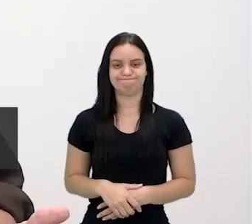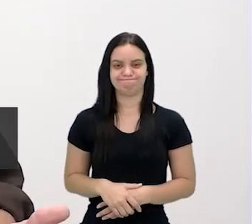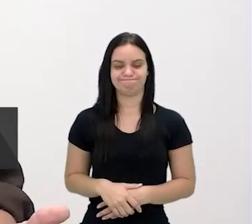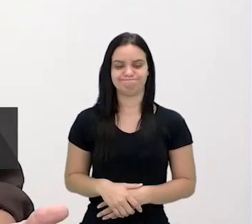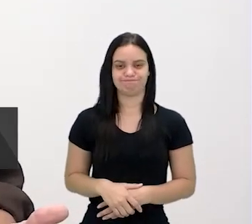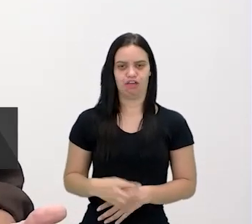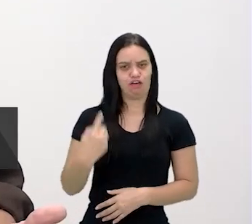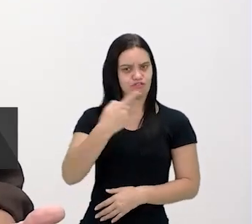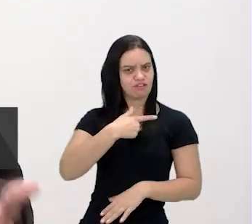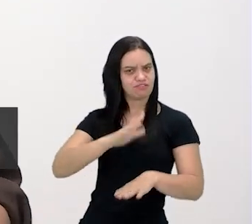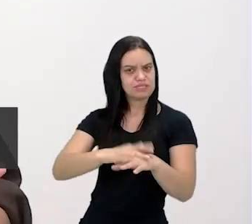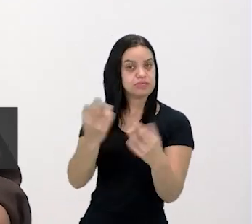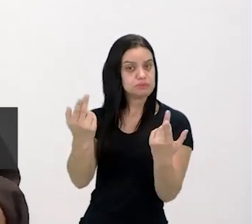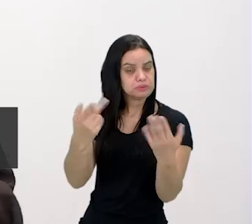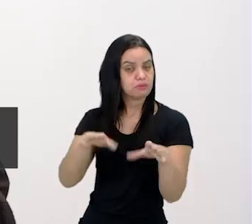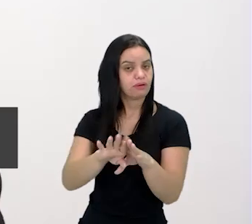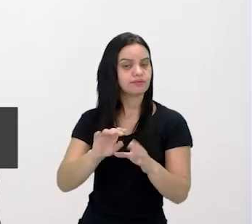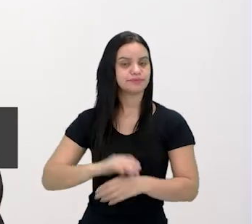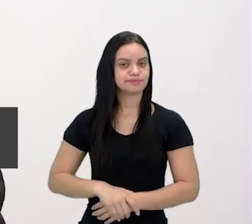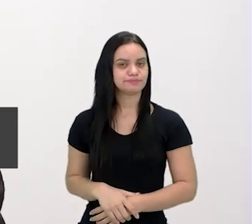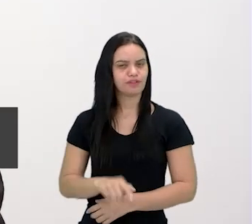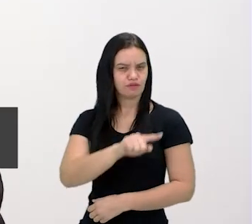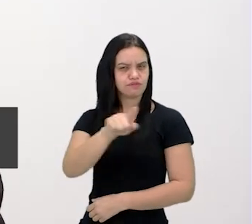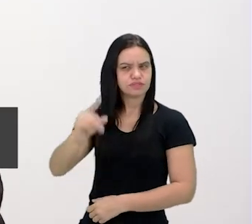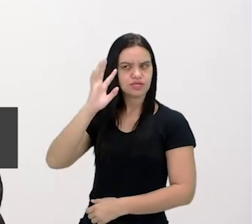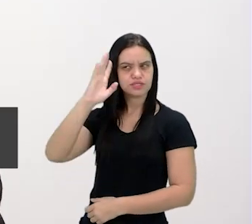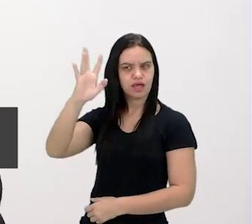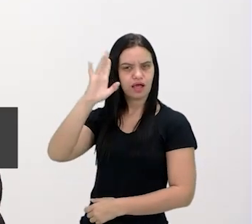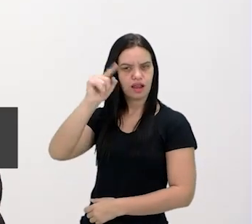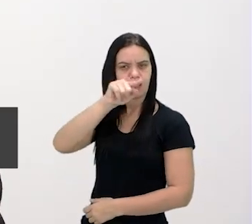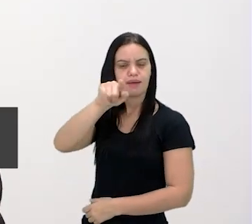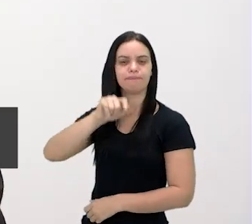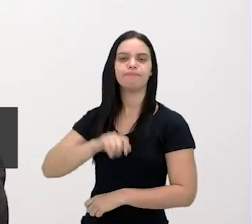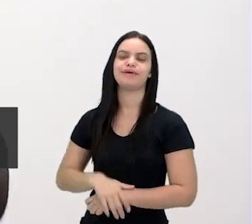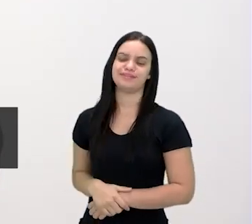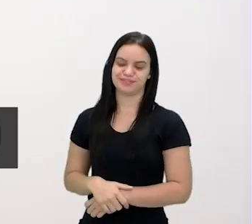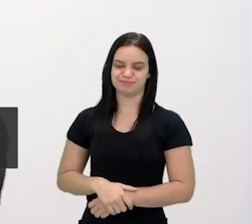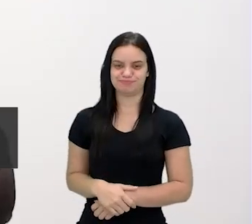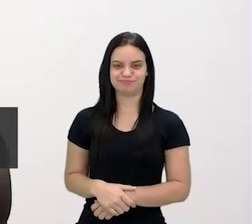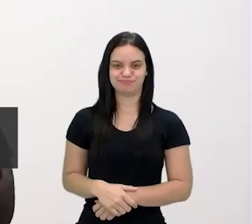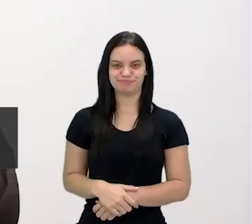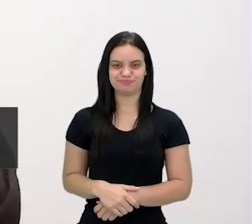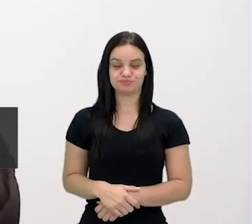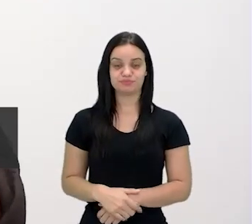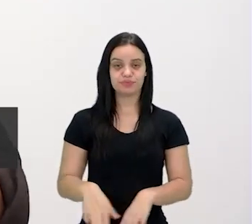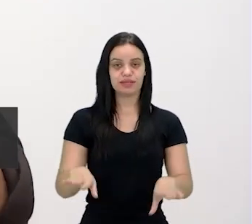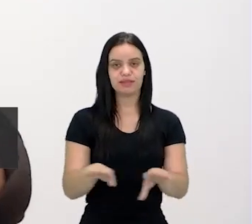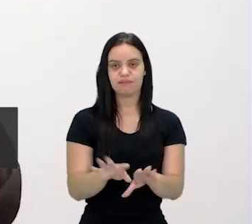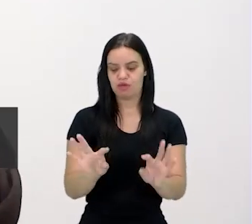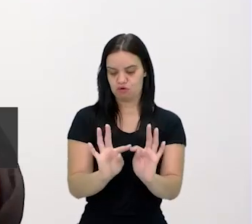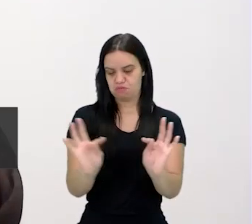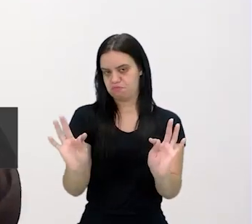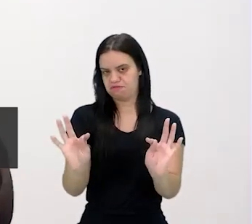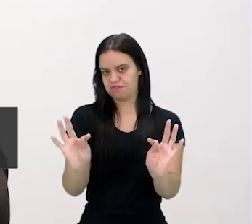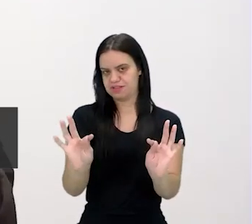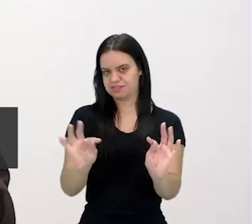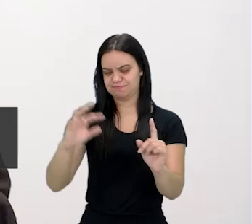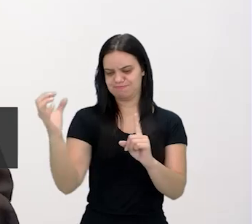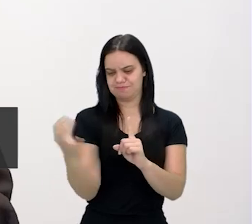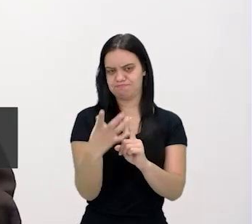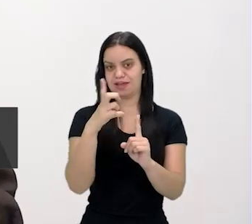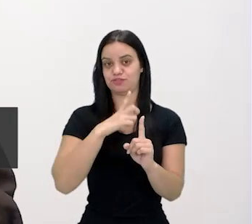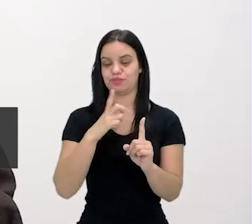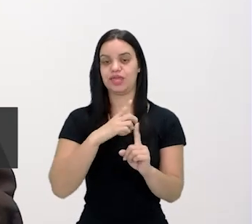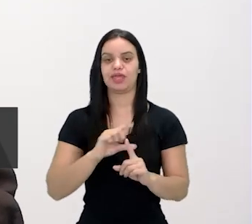modernos como nós? E aí eu deixo essa indagação de início. E também uma frase muito impactante para mim,